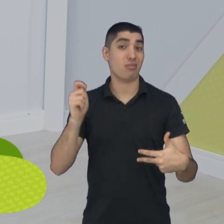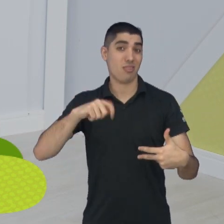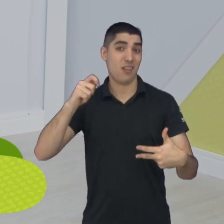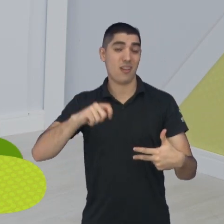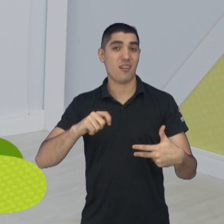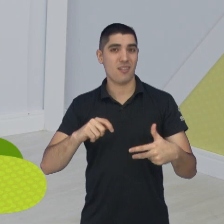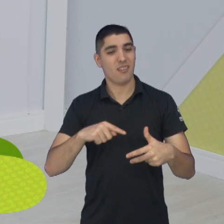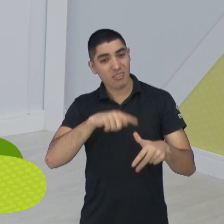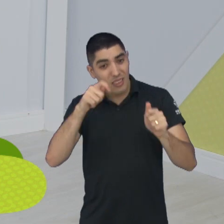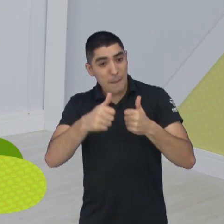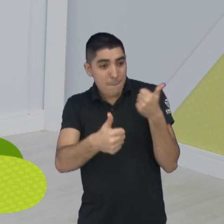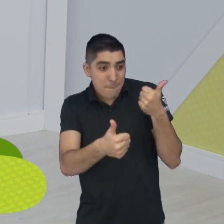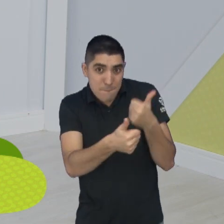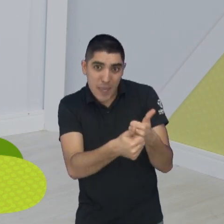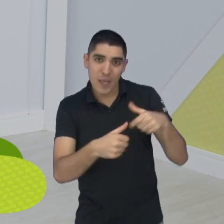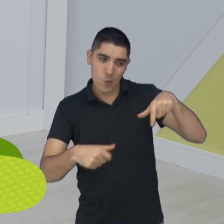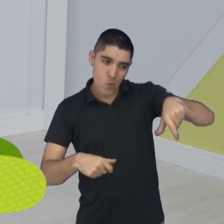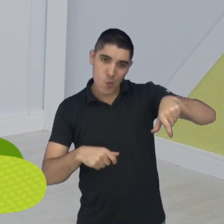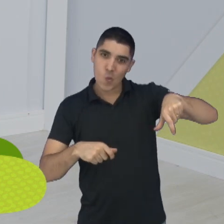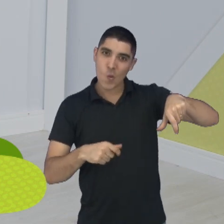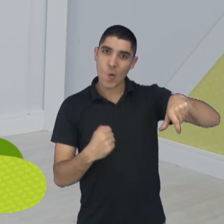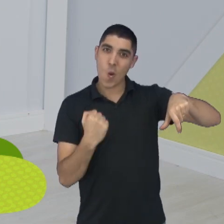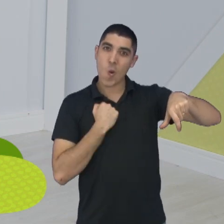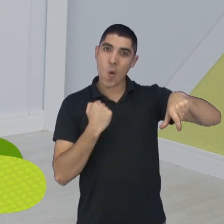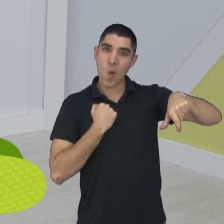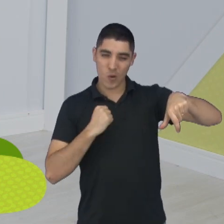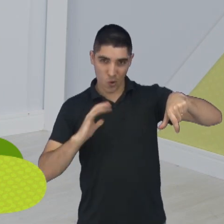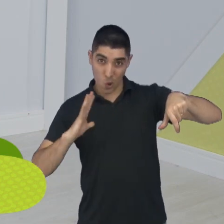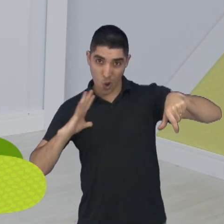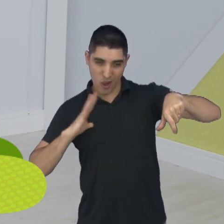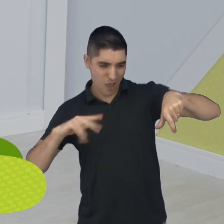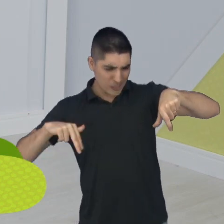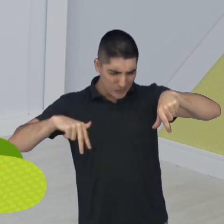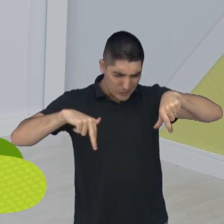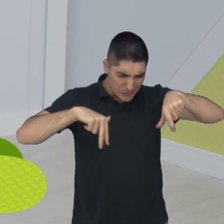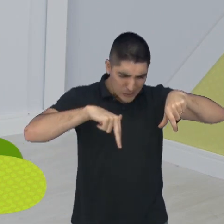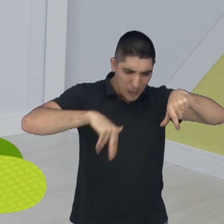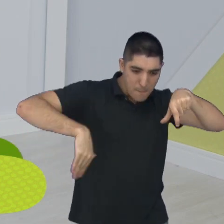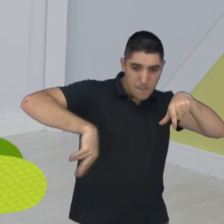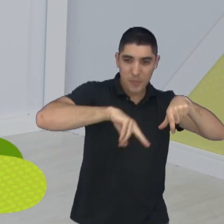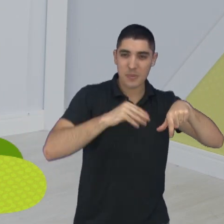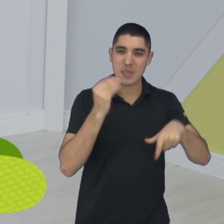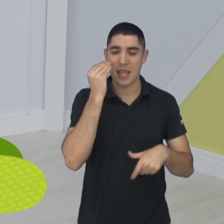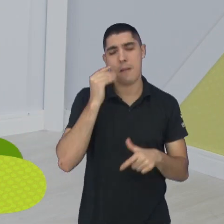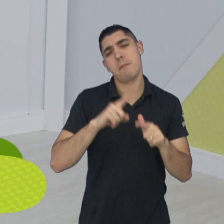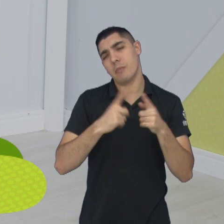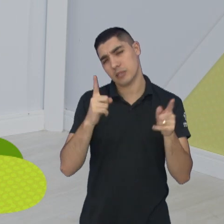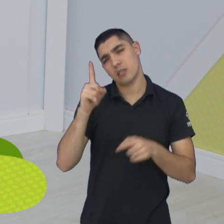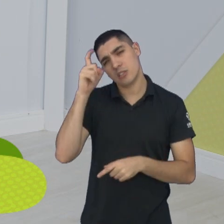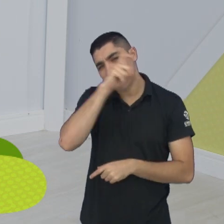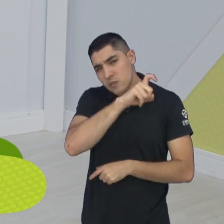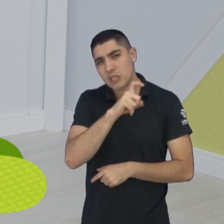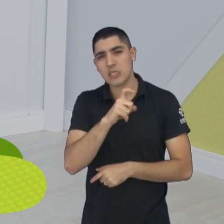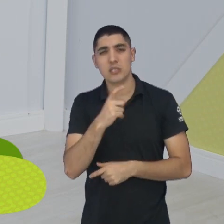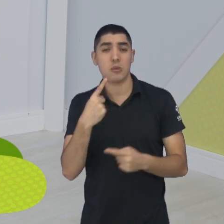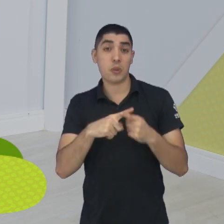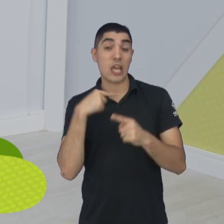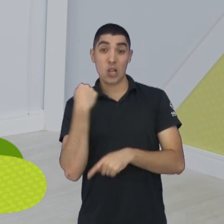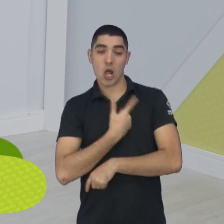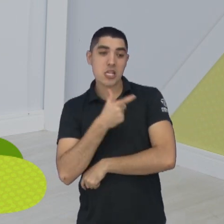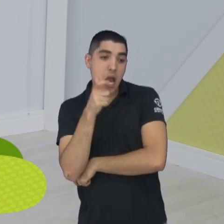para ele carregar, de repente tentar segurar a bola, embora ele estava cercado por 3 marcadores ali. Mas também é difícil a gente ficar analisando. Olhando de fora é